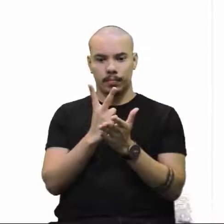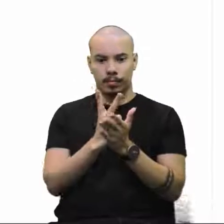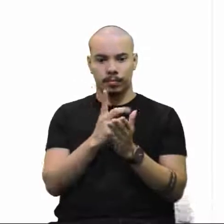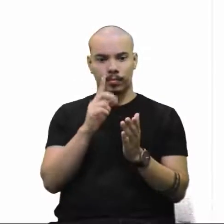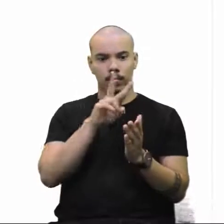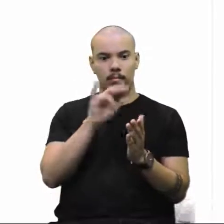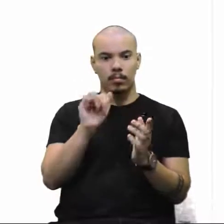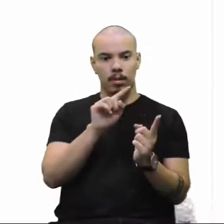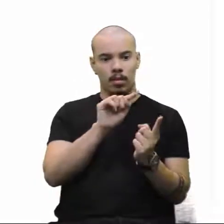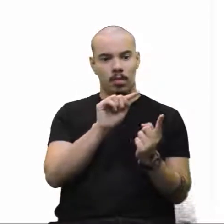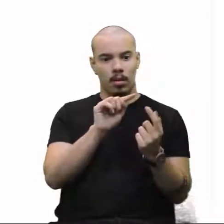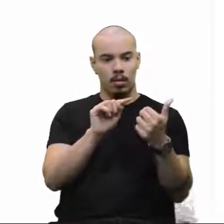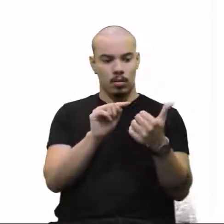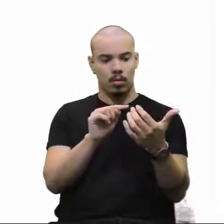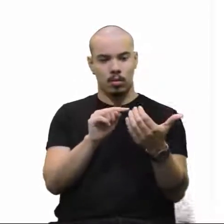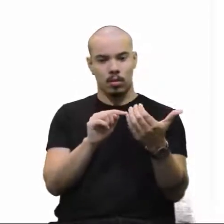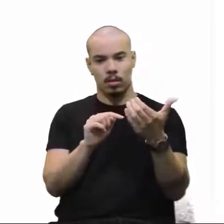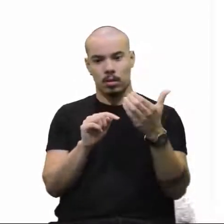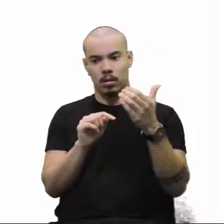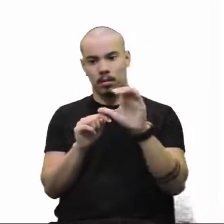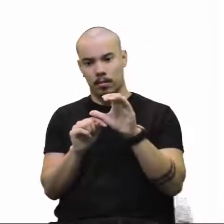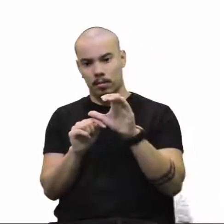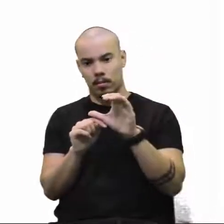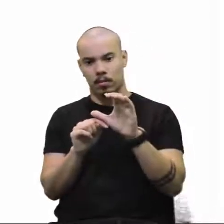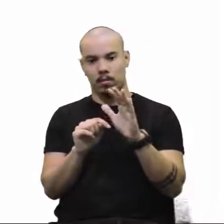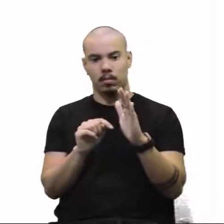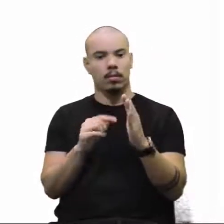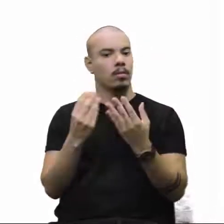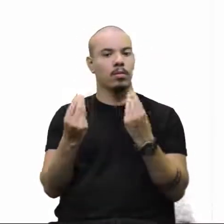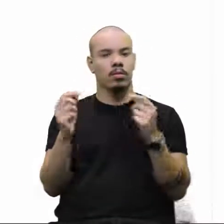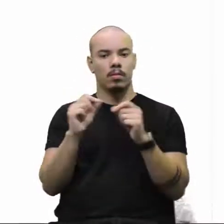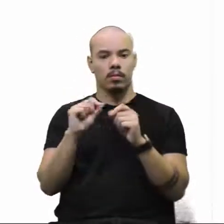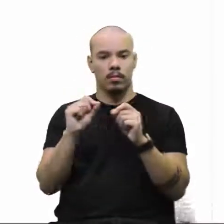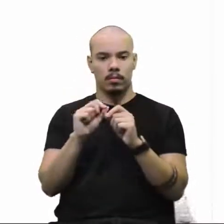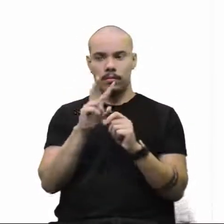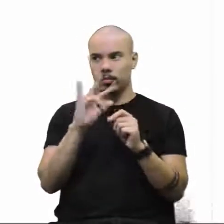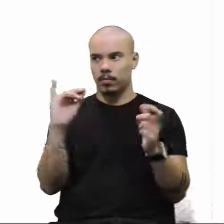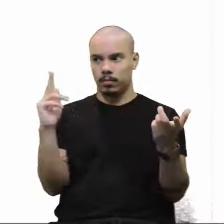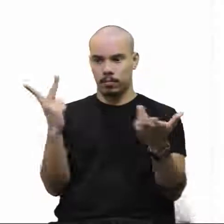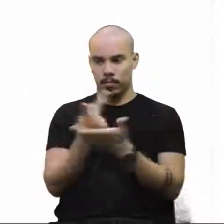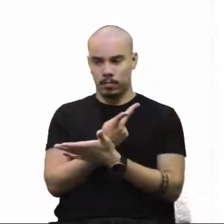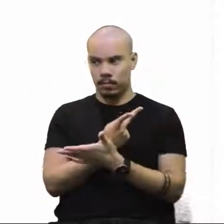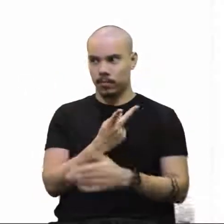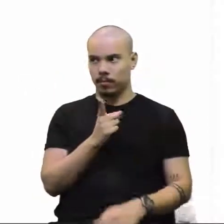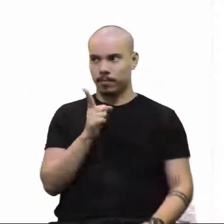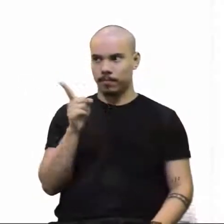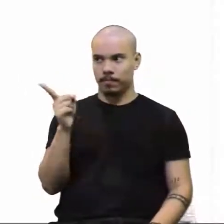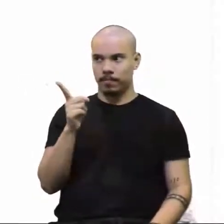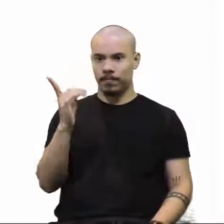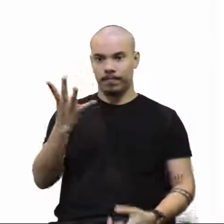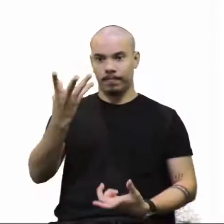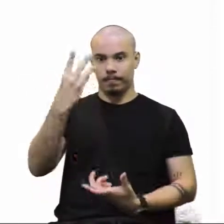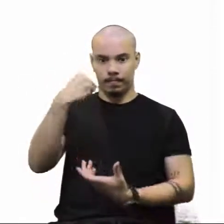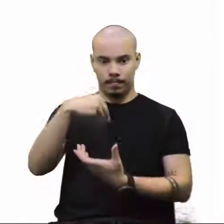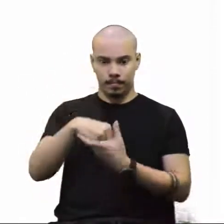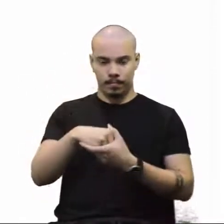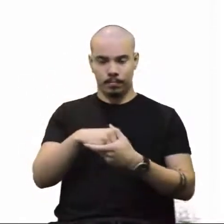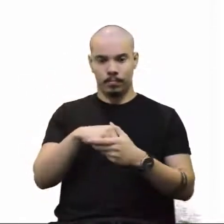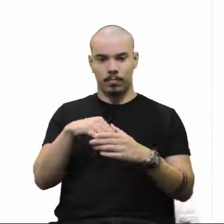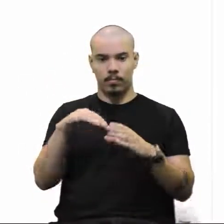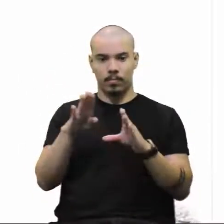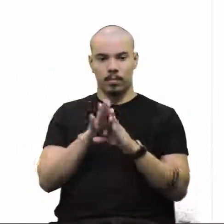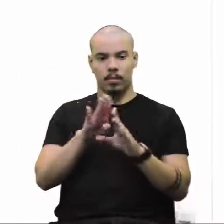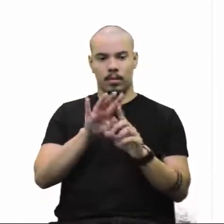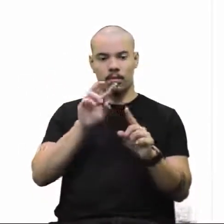para o sul, né? Então, na realidade, a força magnética dentro, isso aqui estaria acontecendo isso aqui, né? Por dentro e aqui por fora,